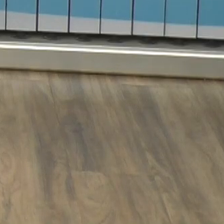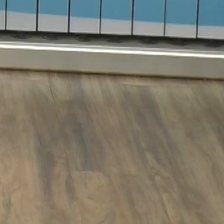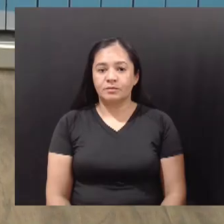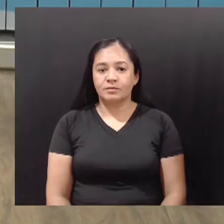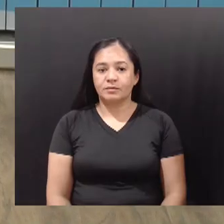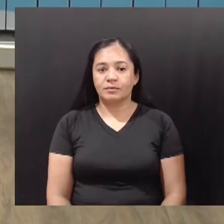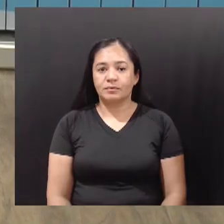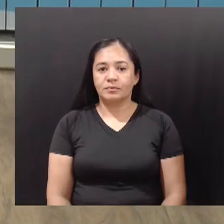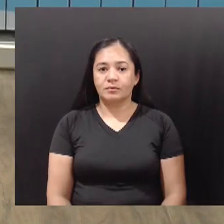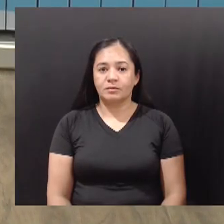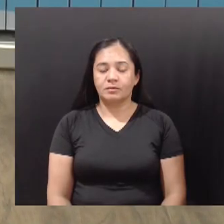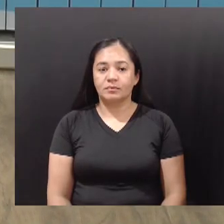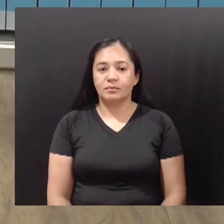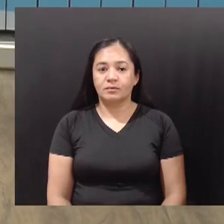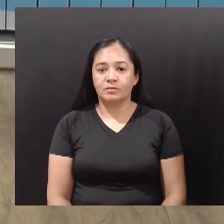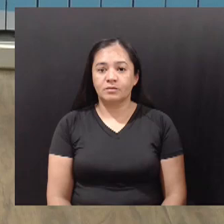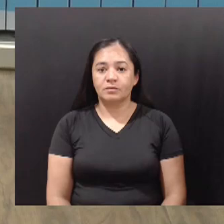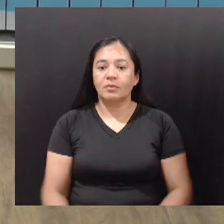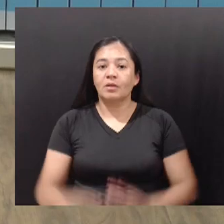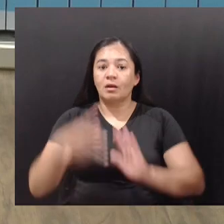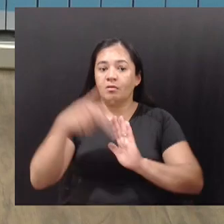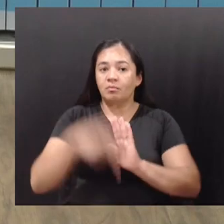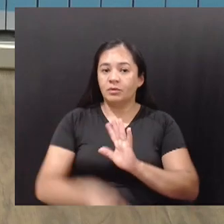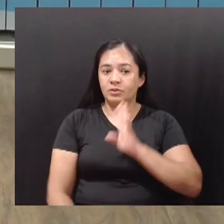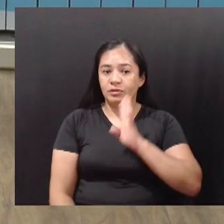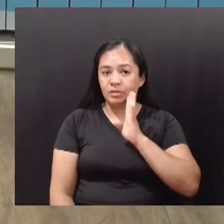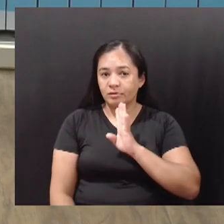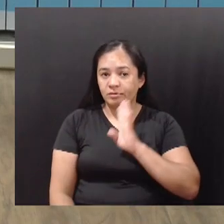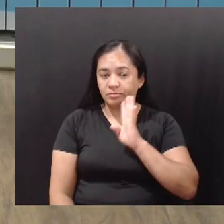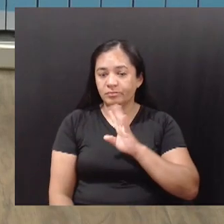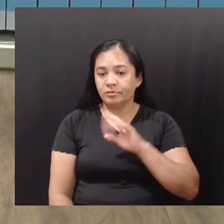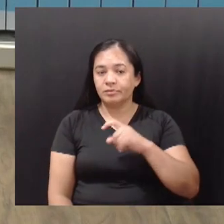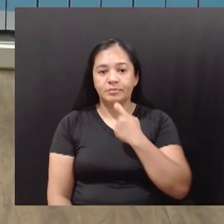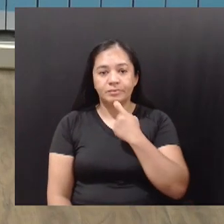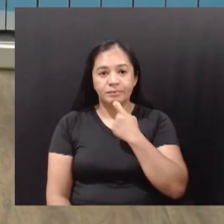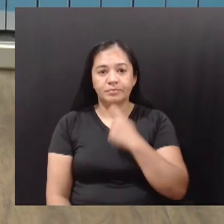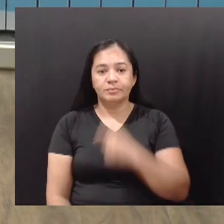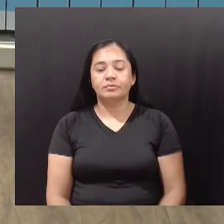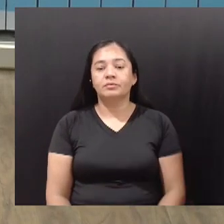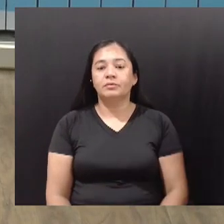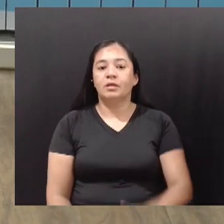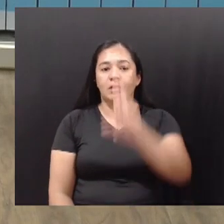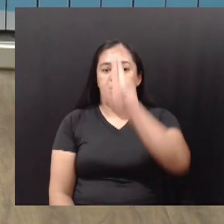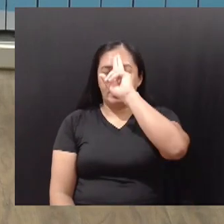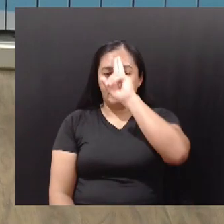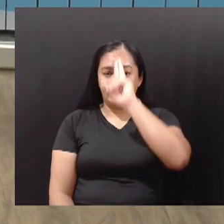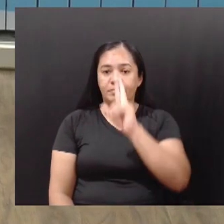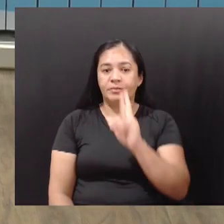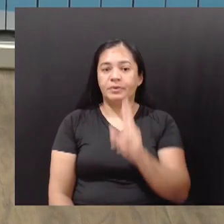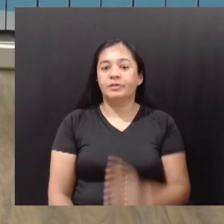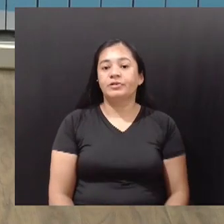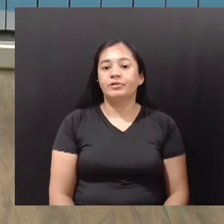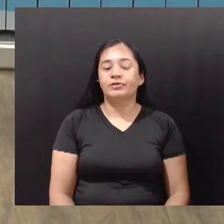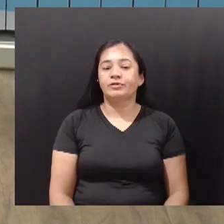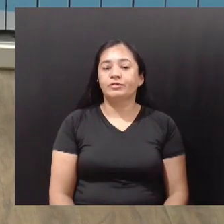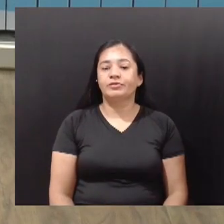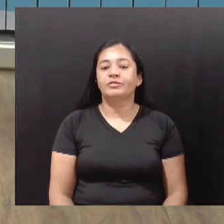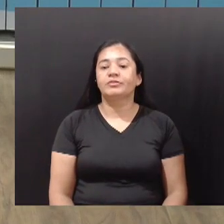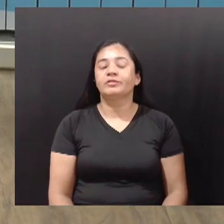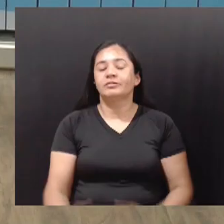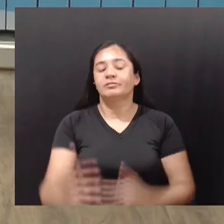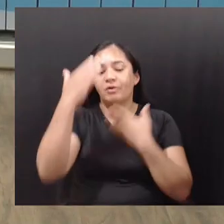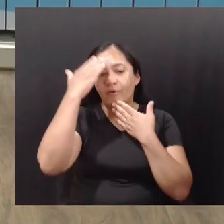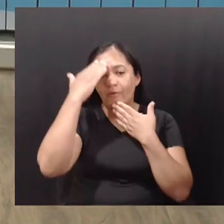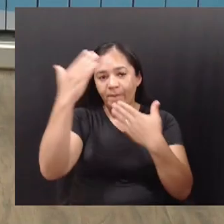Projeto muito bacana mesmo aqui na cidade de Campinas. 12h mais 42 minutos. Muito obrigado pela sua companhia, pela